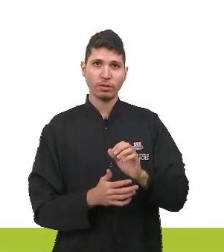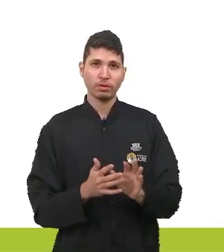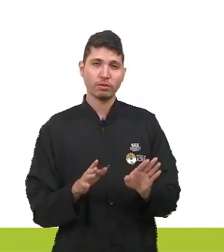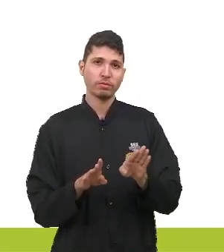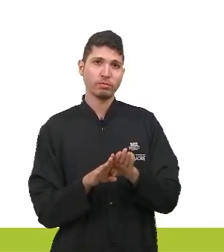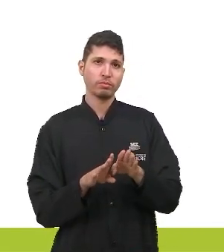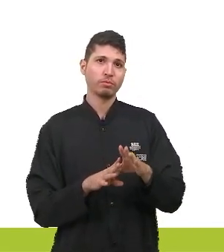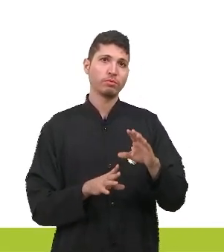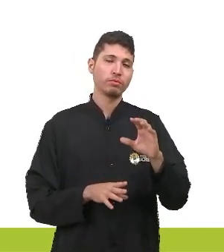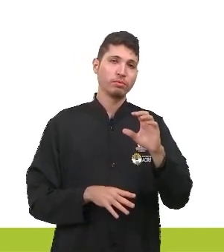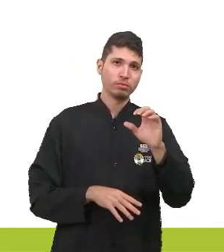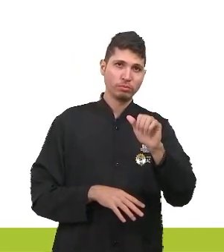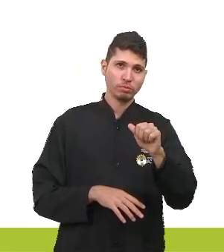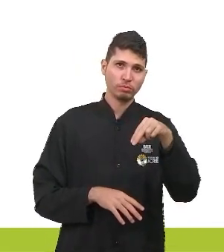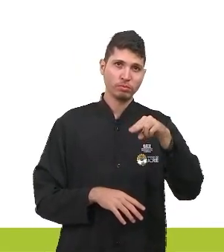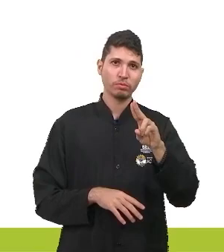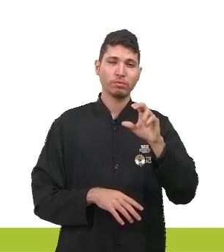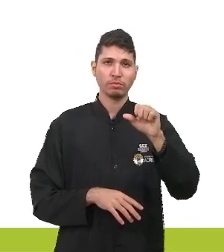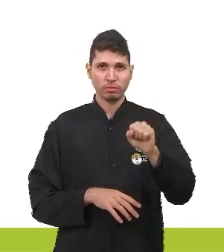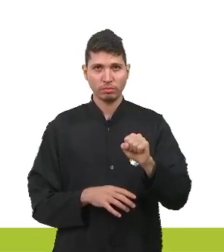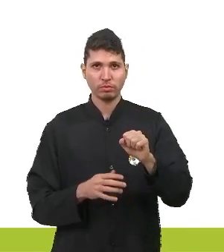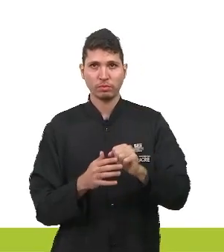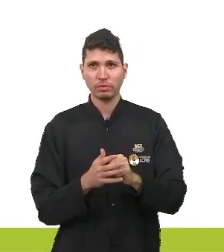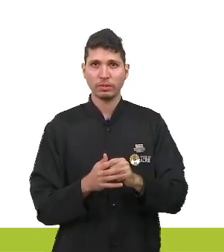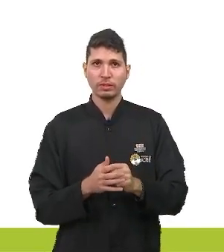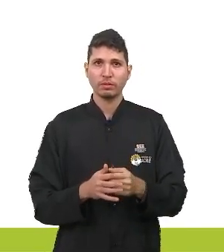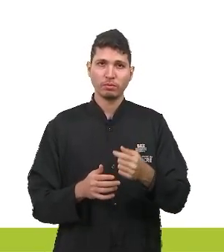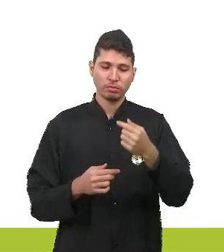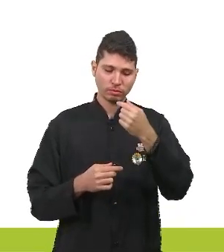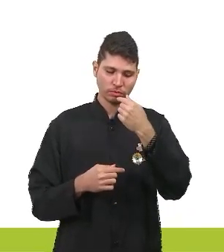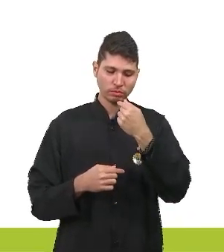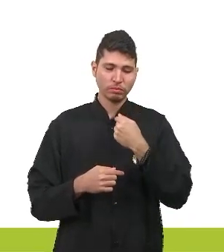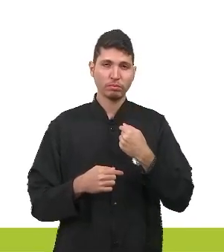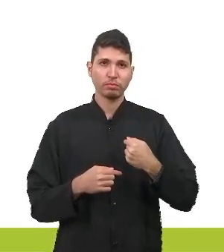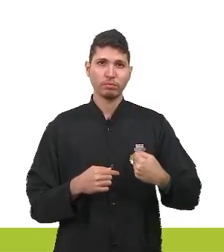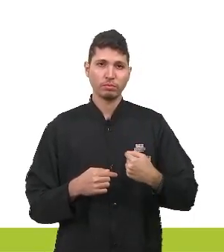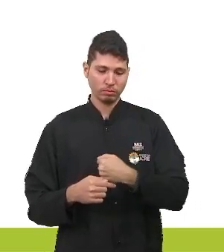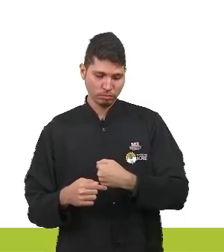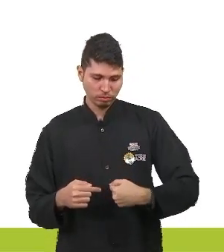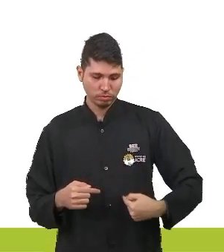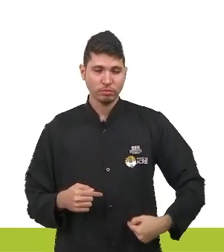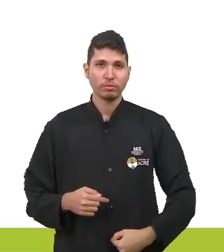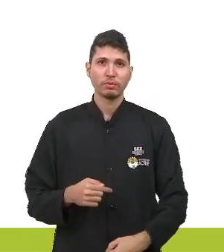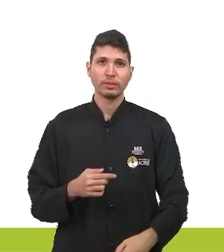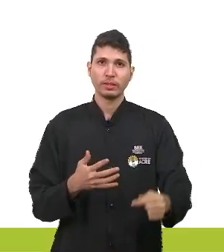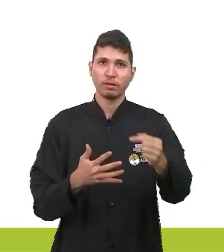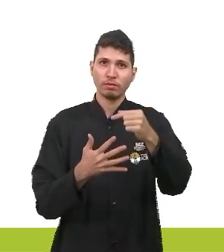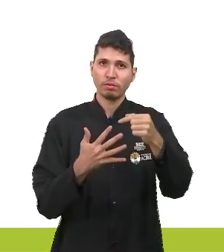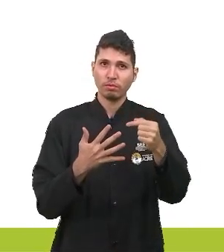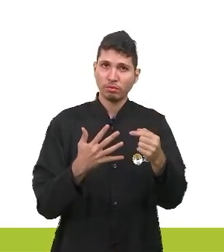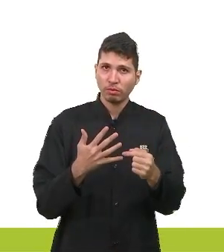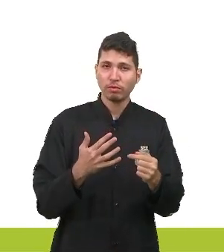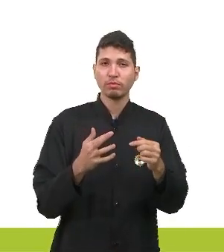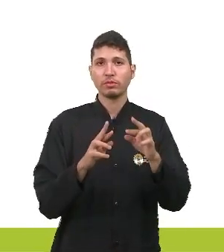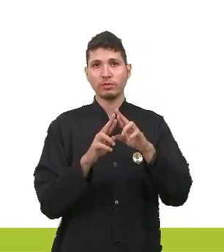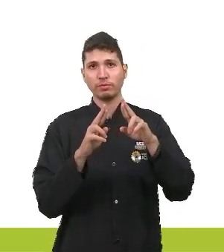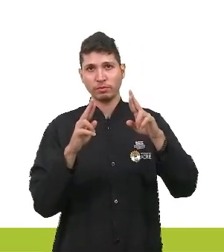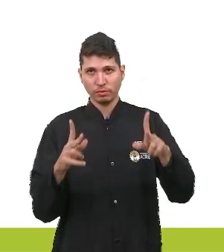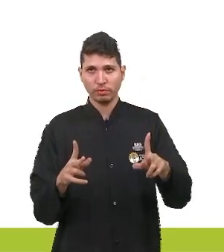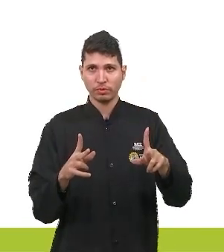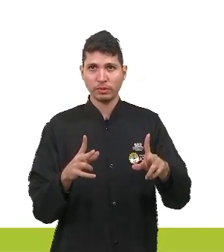saída. Cada uma dessas cavidades, elas têm uma função. Por exemplo, a boca tem ação